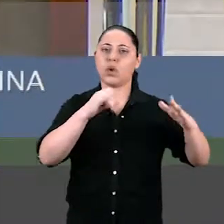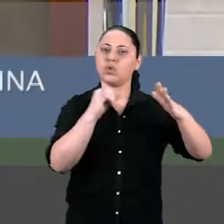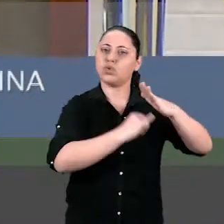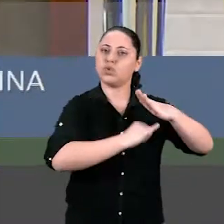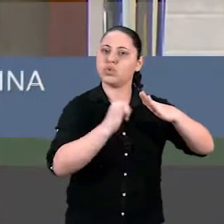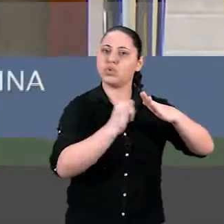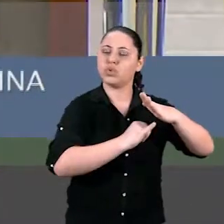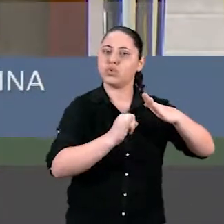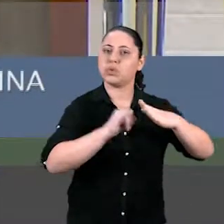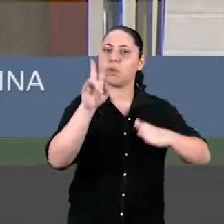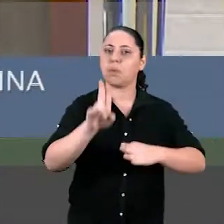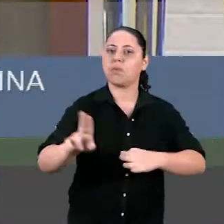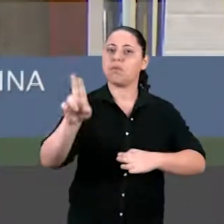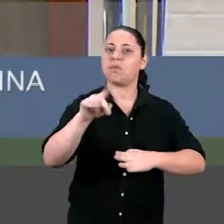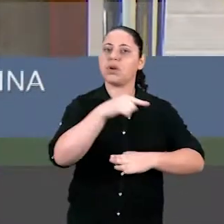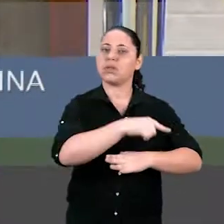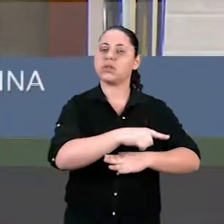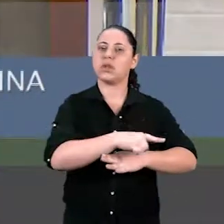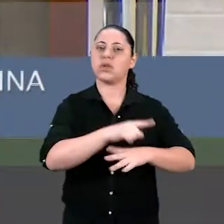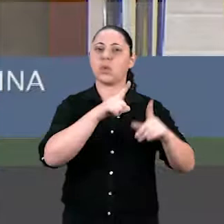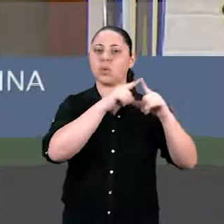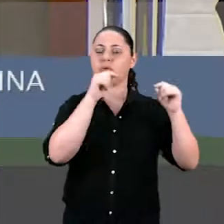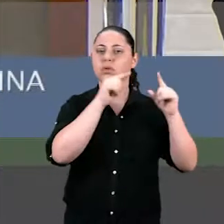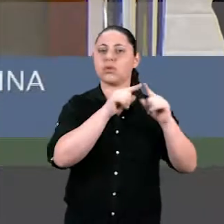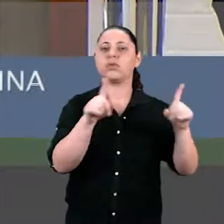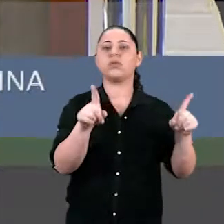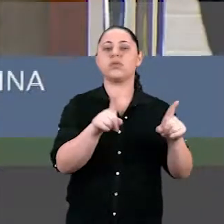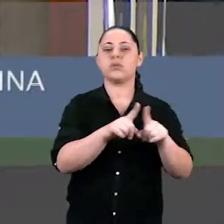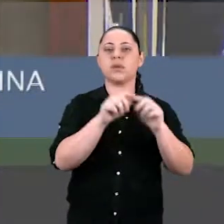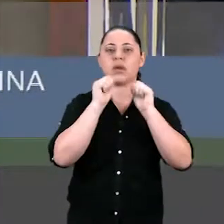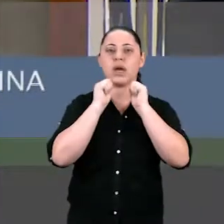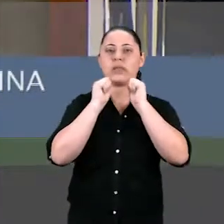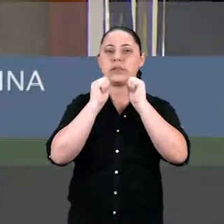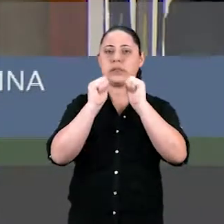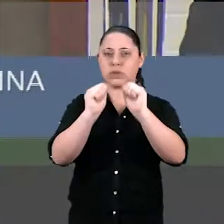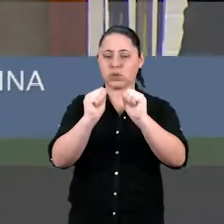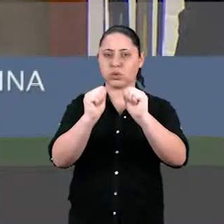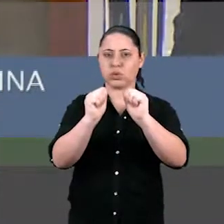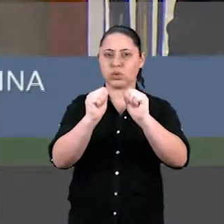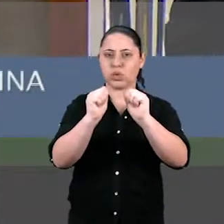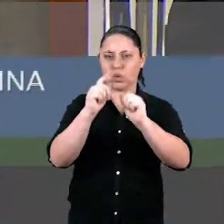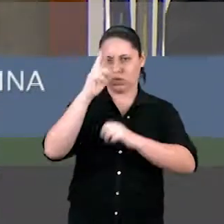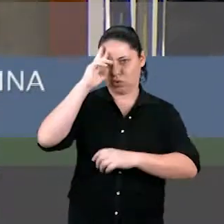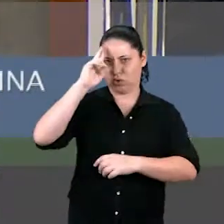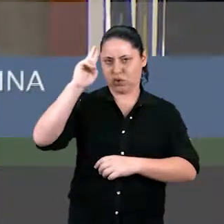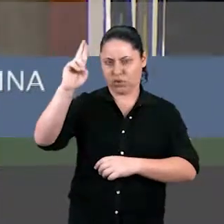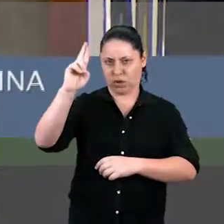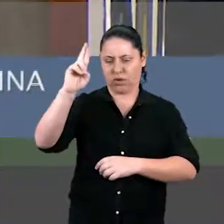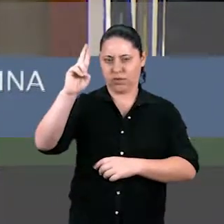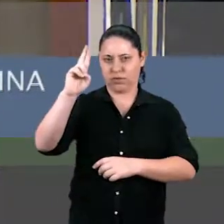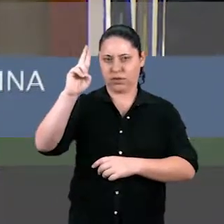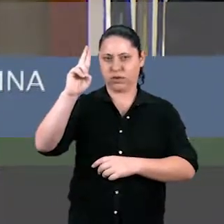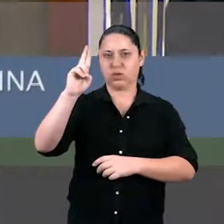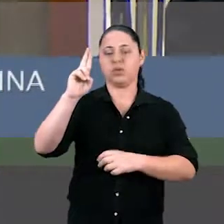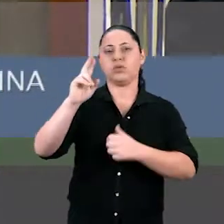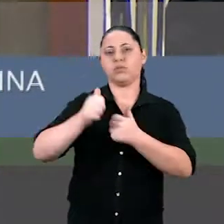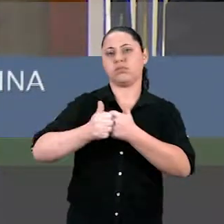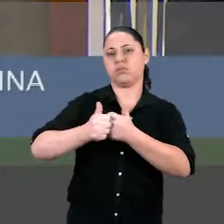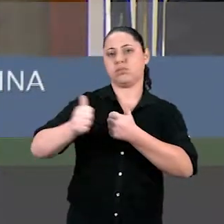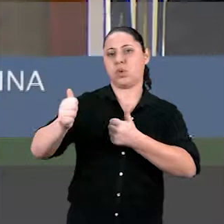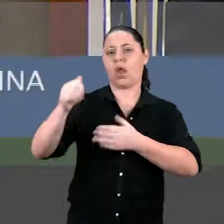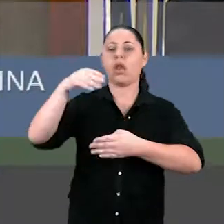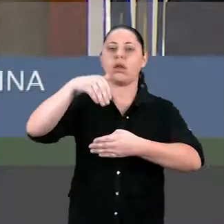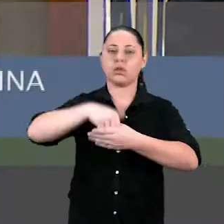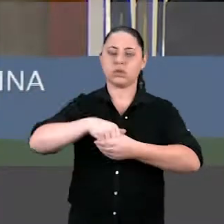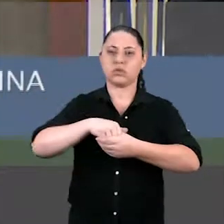Centro-Oeste, e assessora-chefe do ministro Luiz Roberto Barroso no Tribunal Superior Eleitoral, mestre